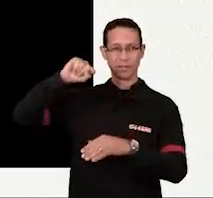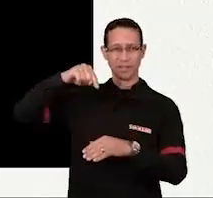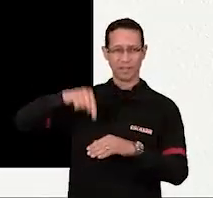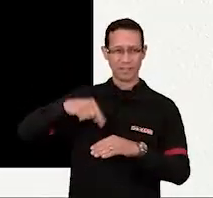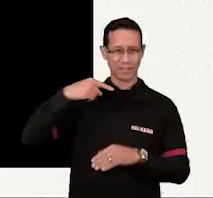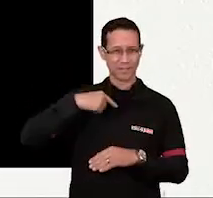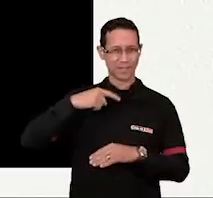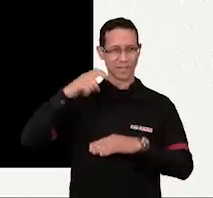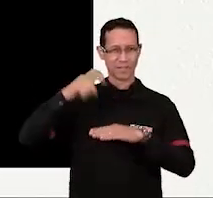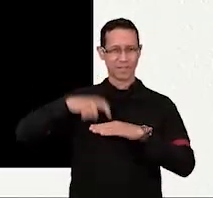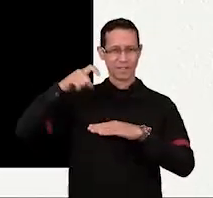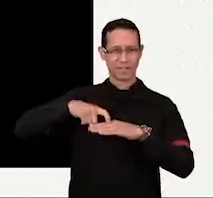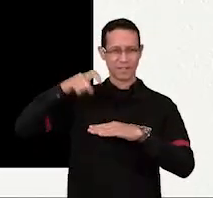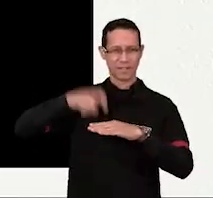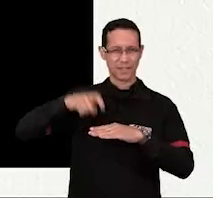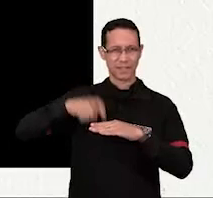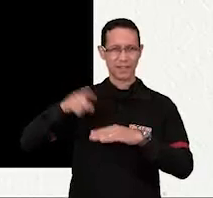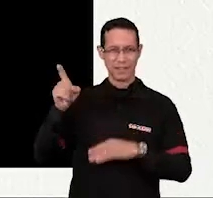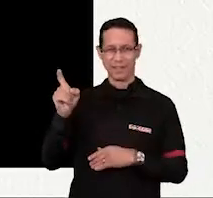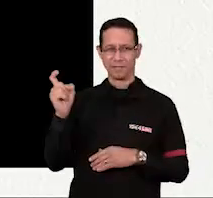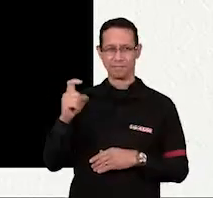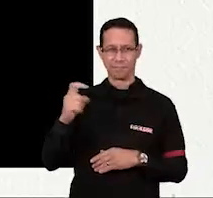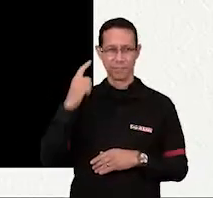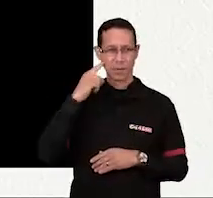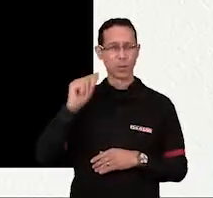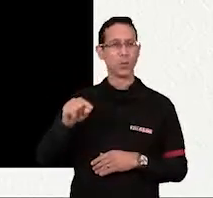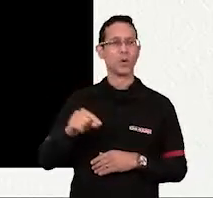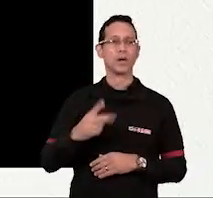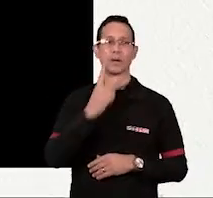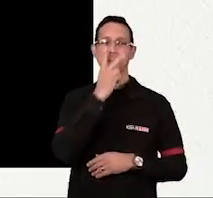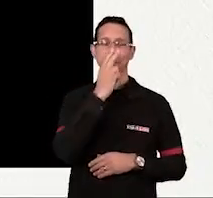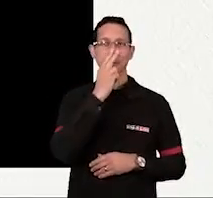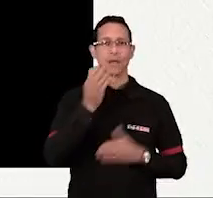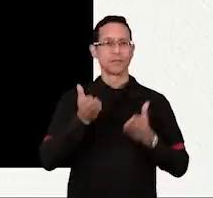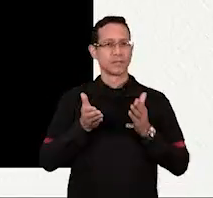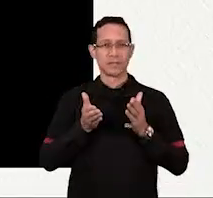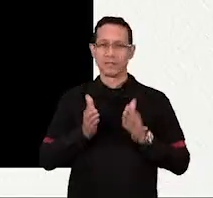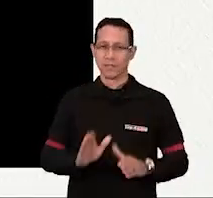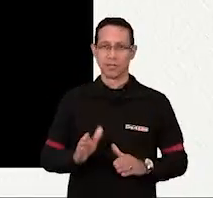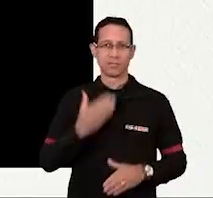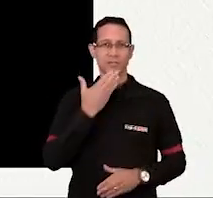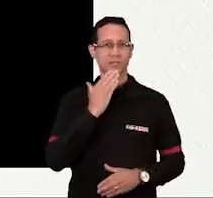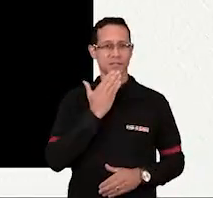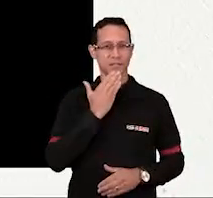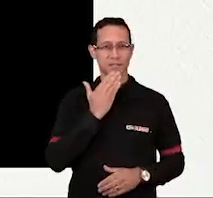Pela característica desse tímpano, me parece que esse animal nasceu com